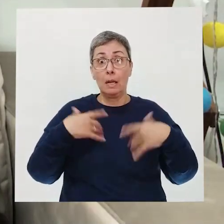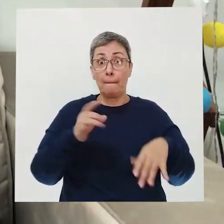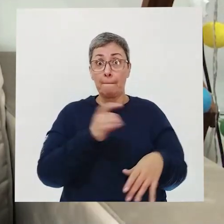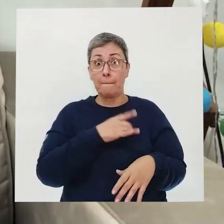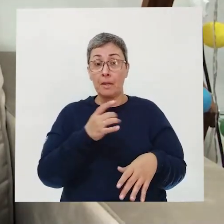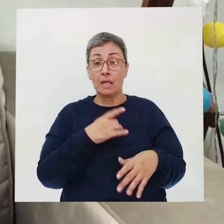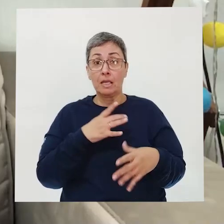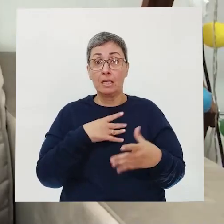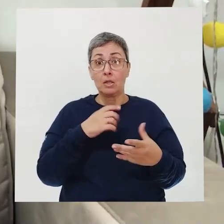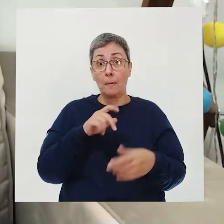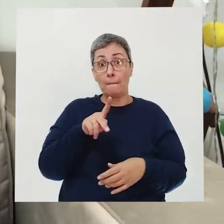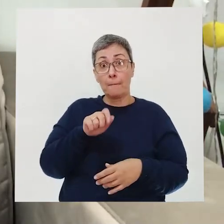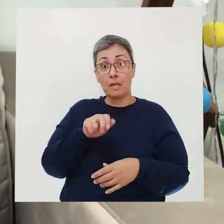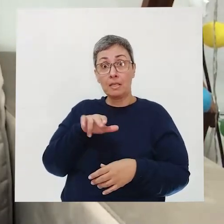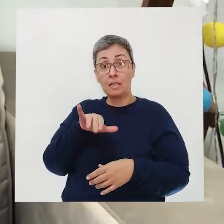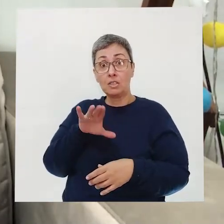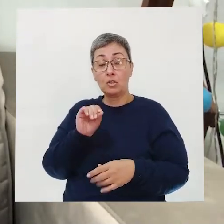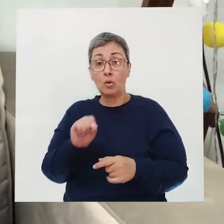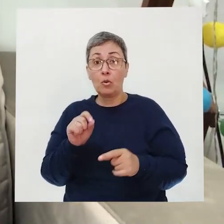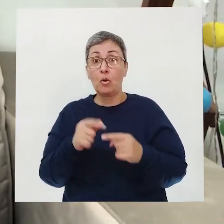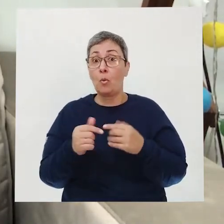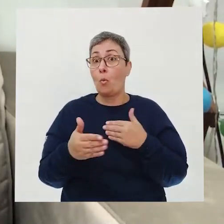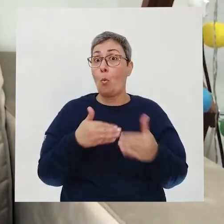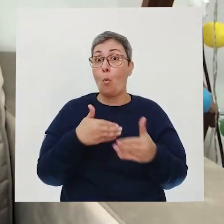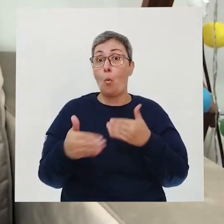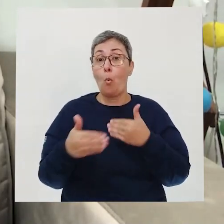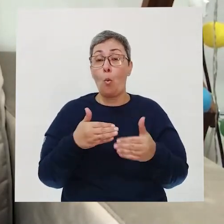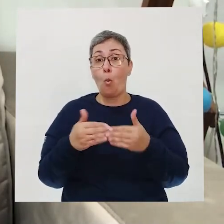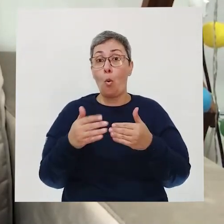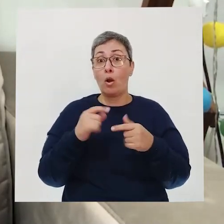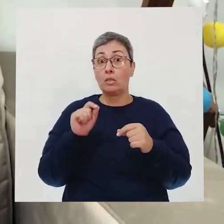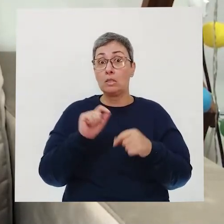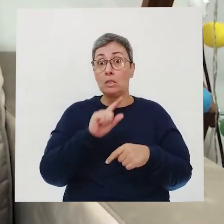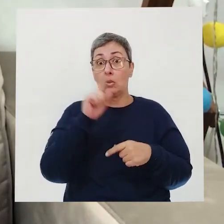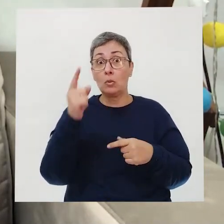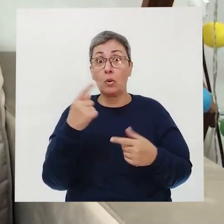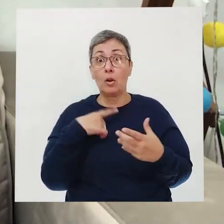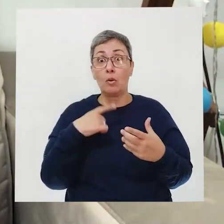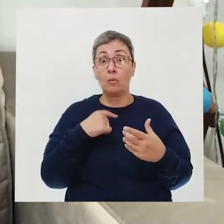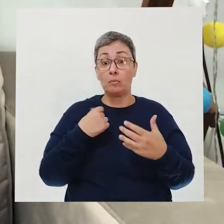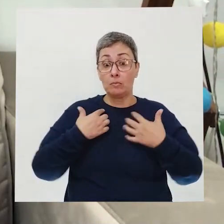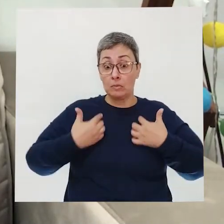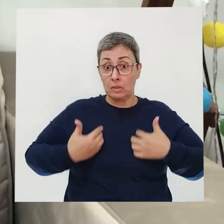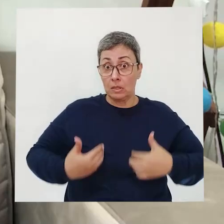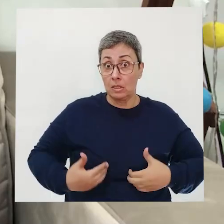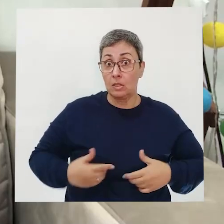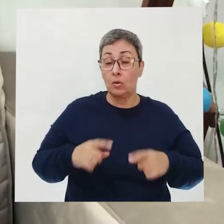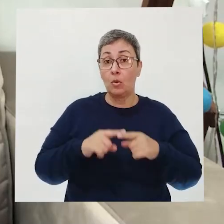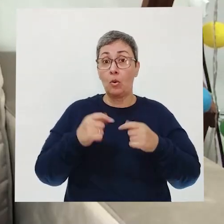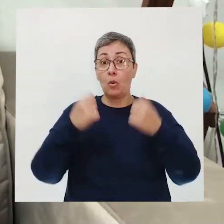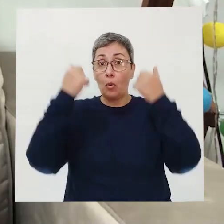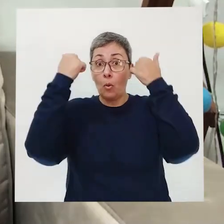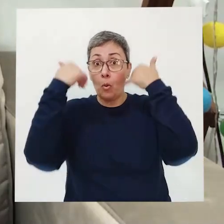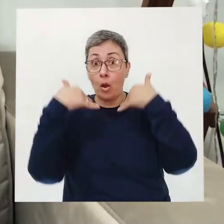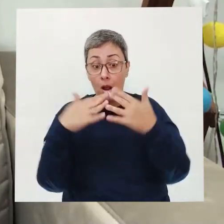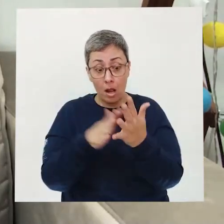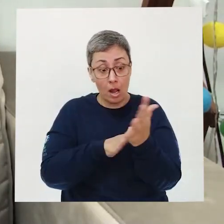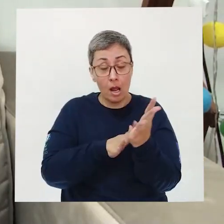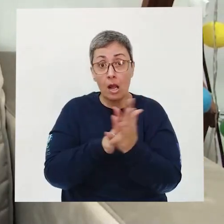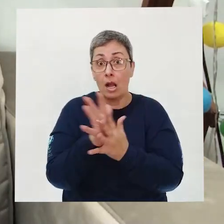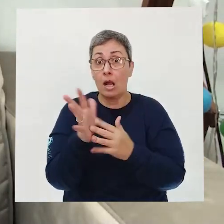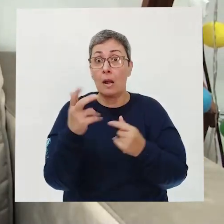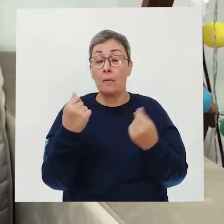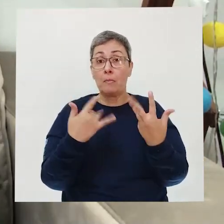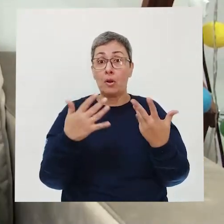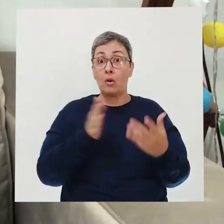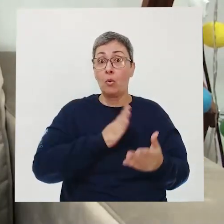exemplo, ela consegue em qualquer suposta reação do corpo, ou uma sudorese de mão, ou uma alteração